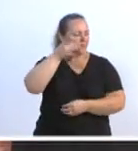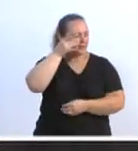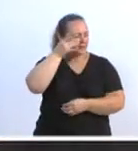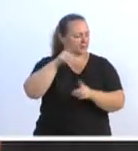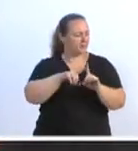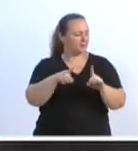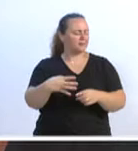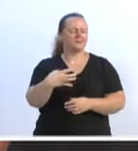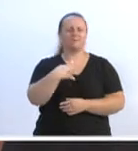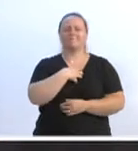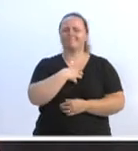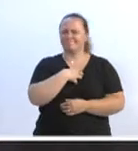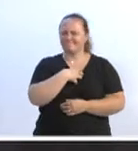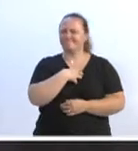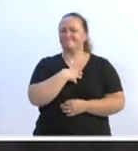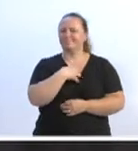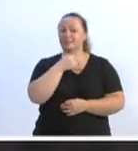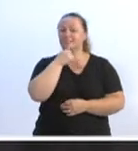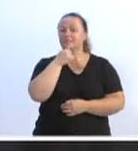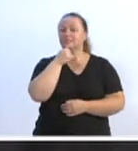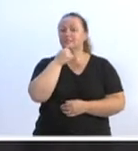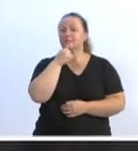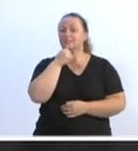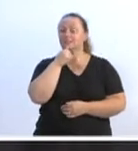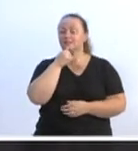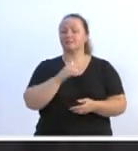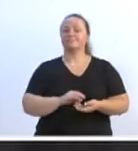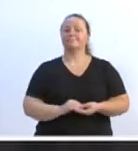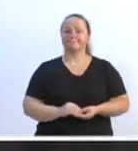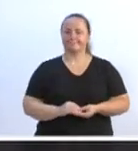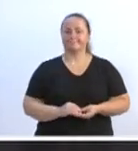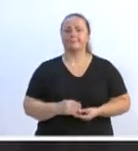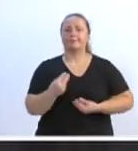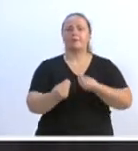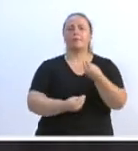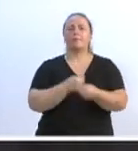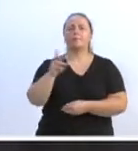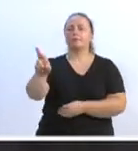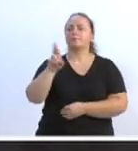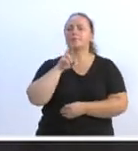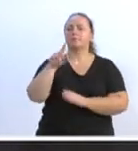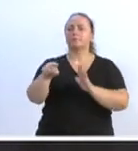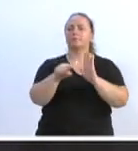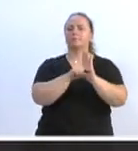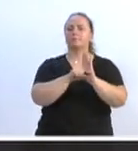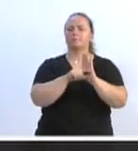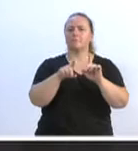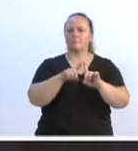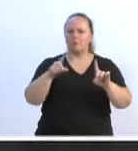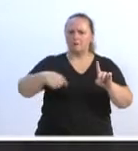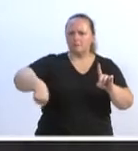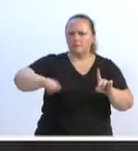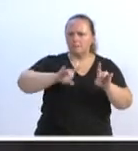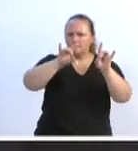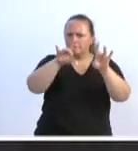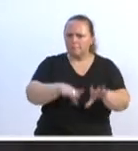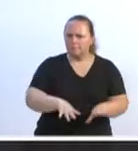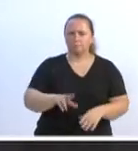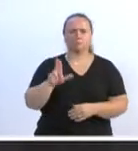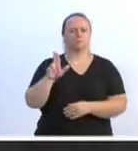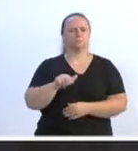lamentável é lamentável que infelizmente o retorno negativo mas nós não vamos desistir eu tenho certeza que o acidente também não vai desistir